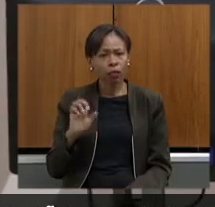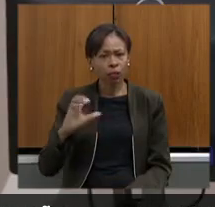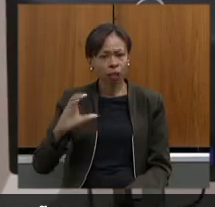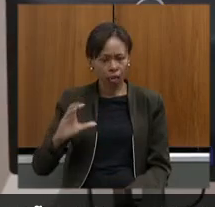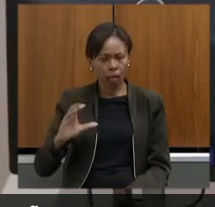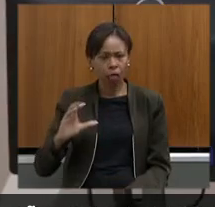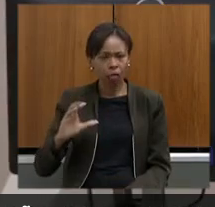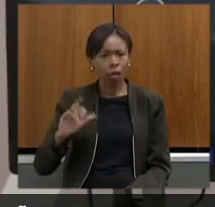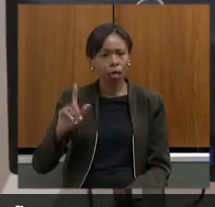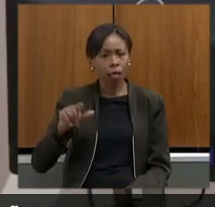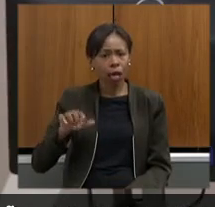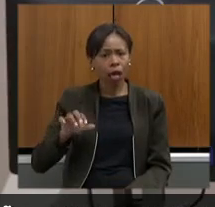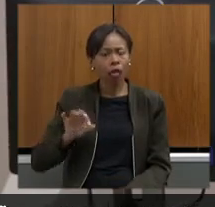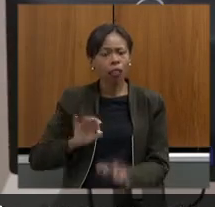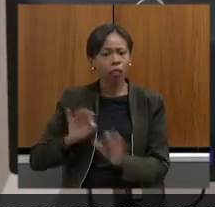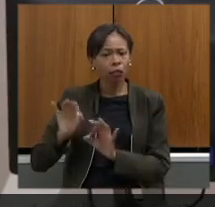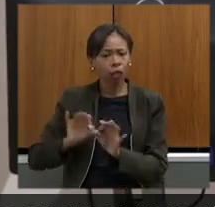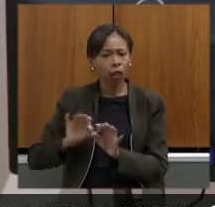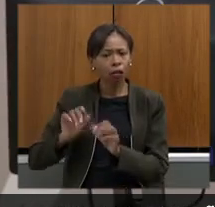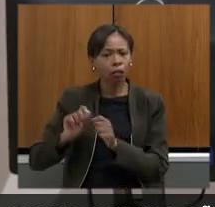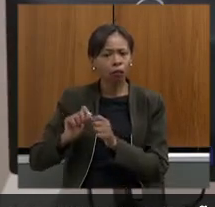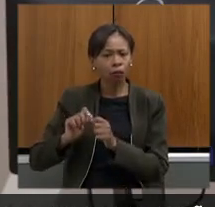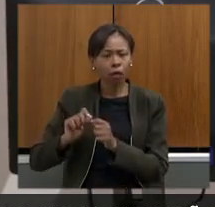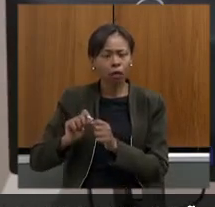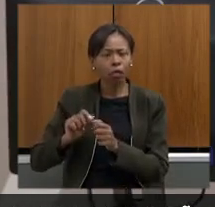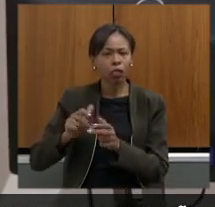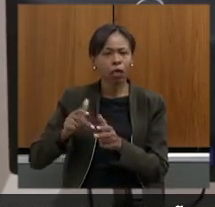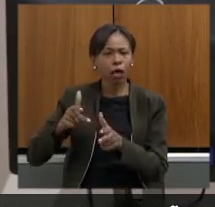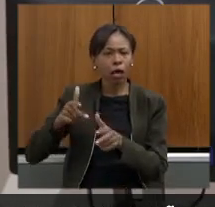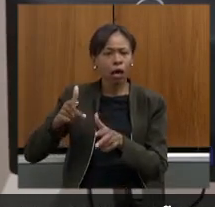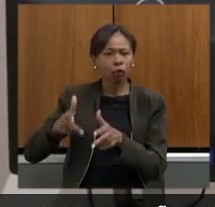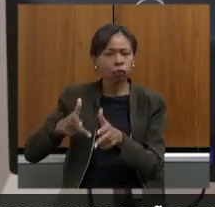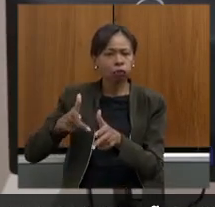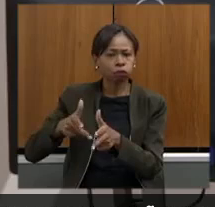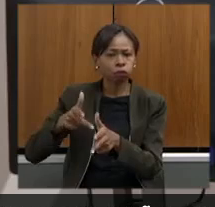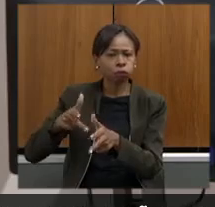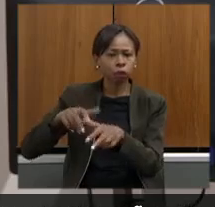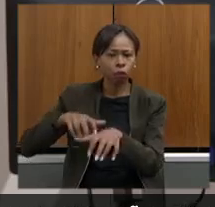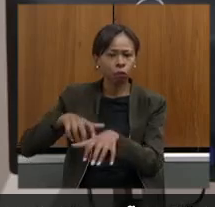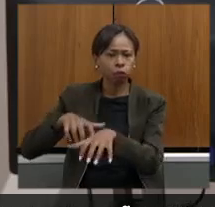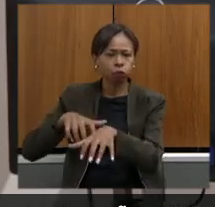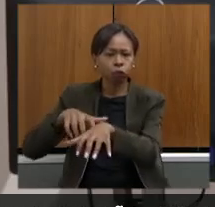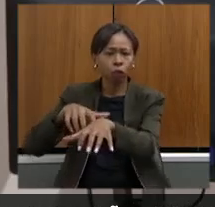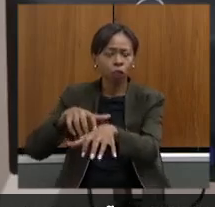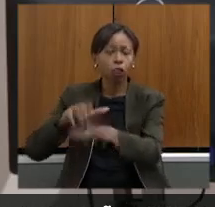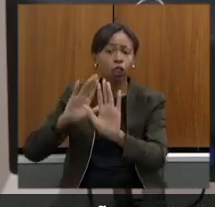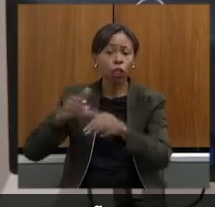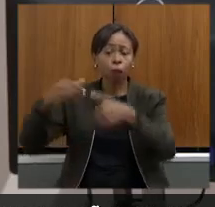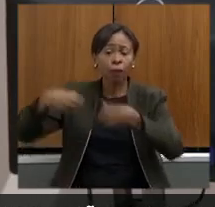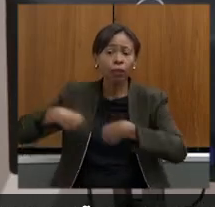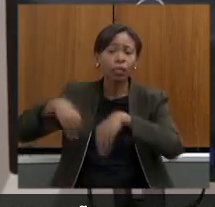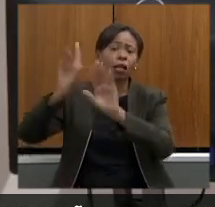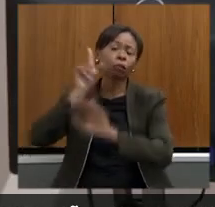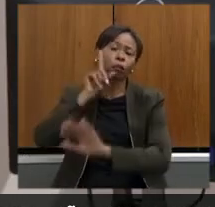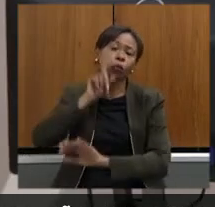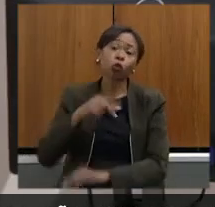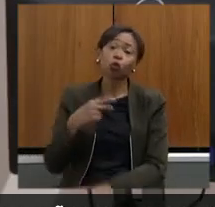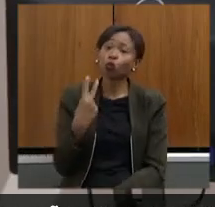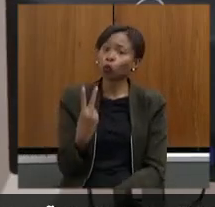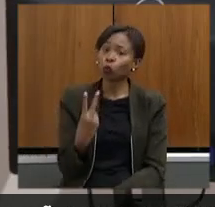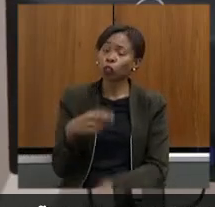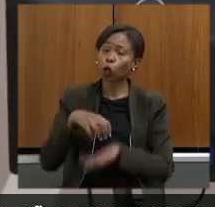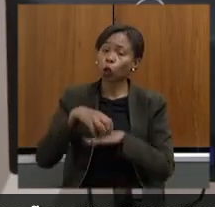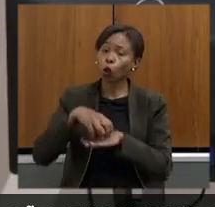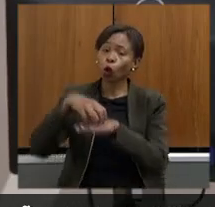produtores de locomotivas já enviaram para os Estados Unidos duas locomotivas a gás e nós estamos falando